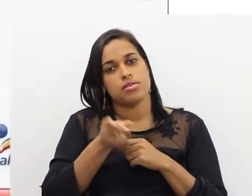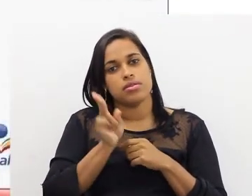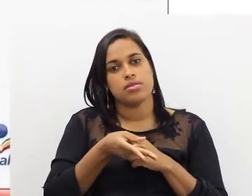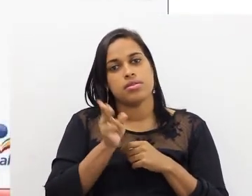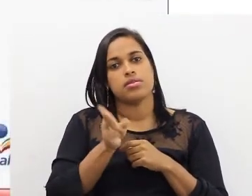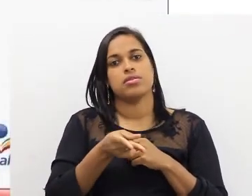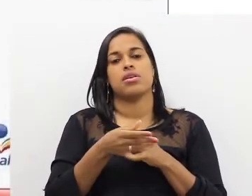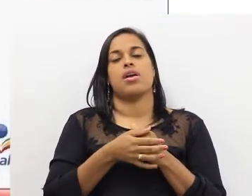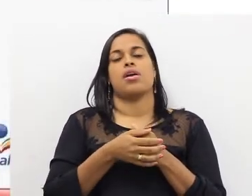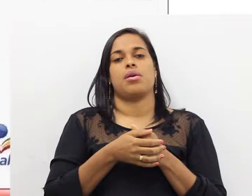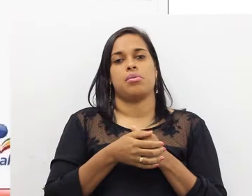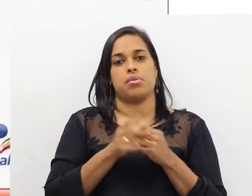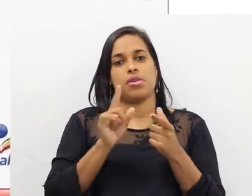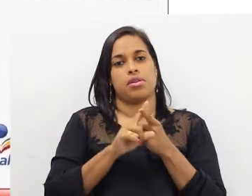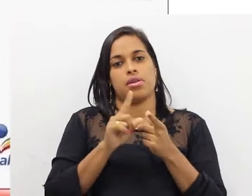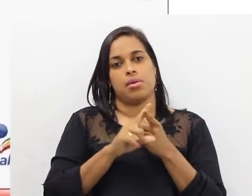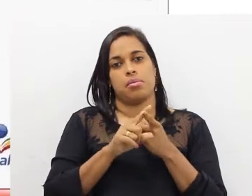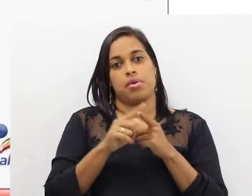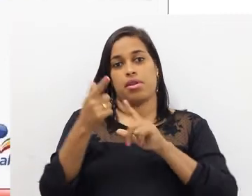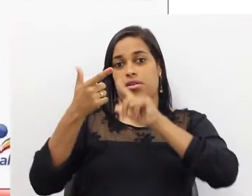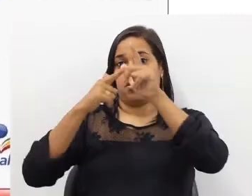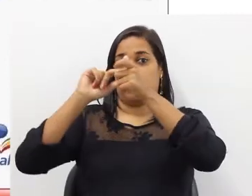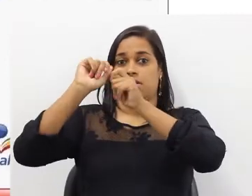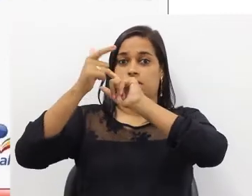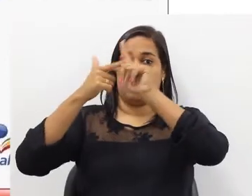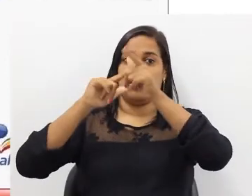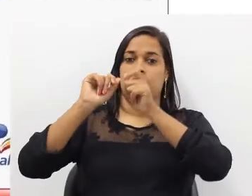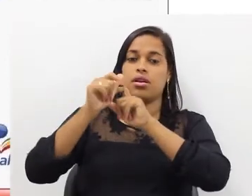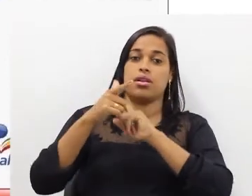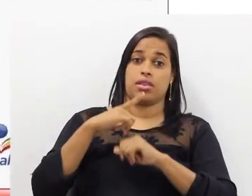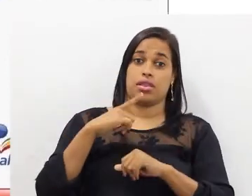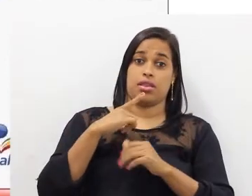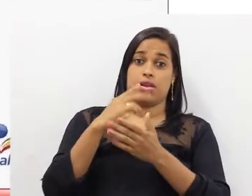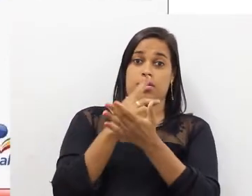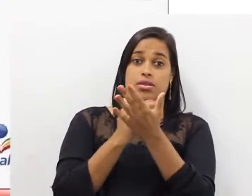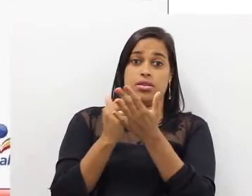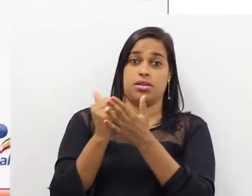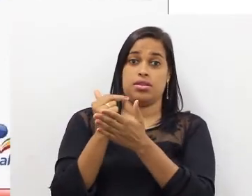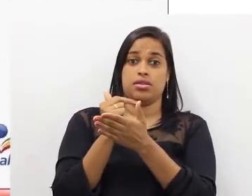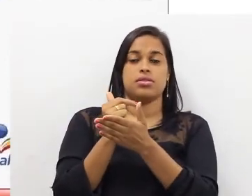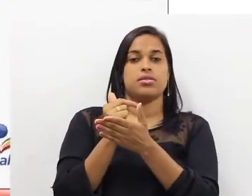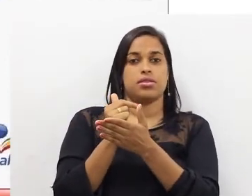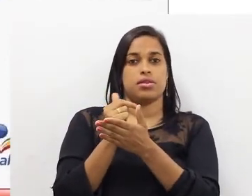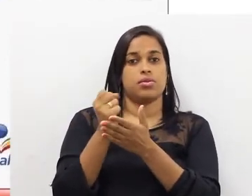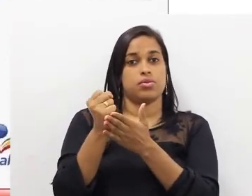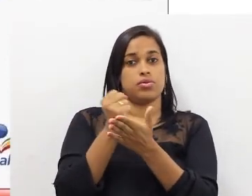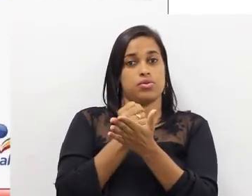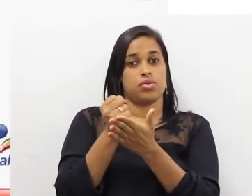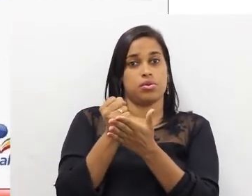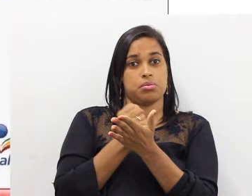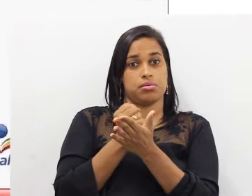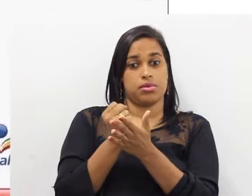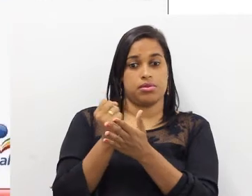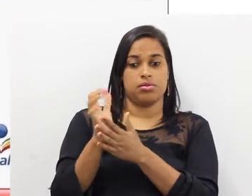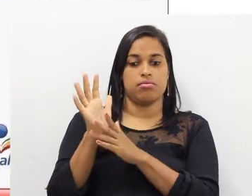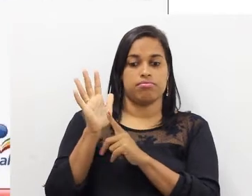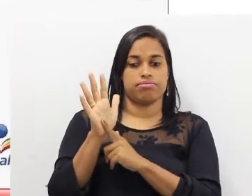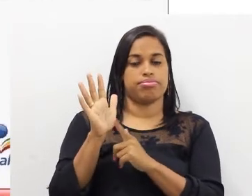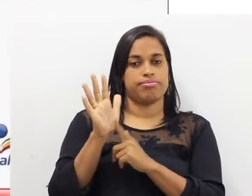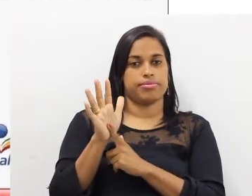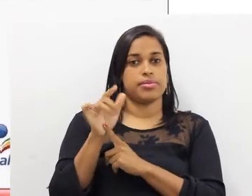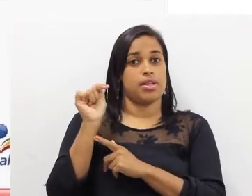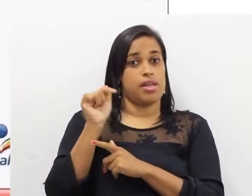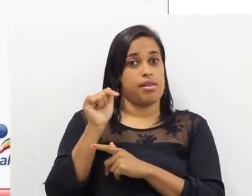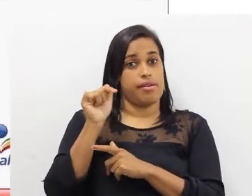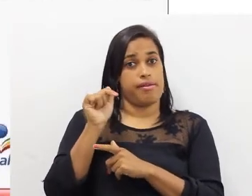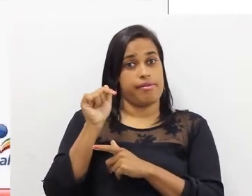lan house, provavelmente a rede estrela, tem a figura de um aparelho no meio da rede chamado de concentrador. Esse